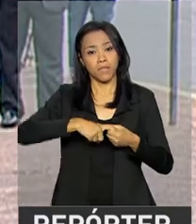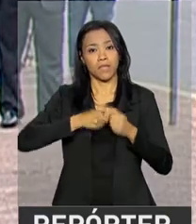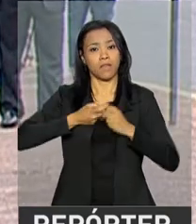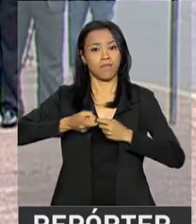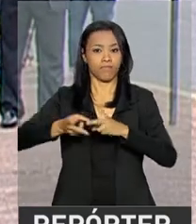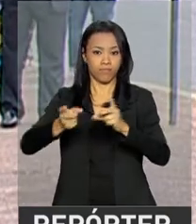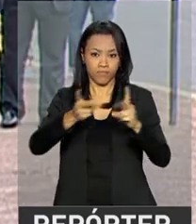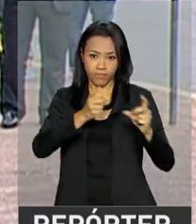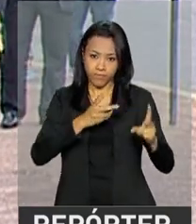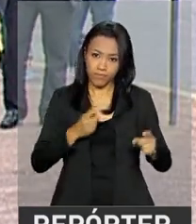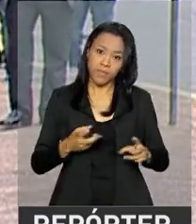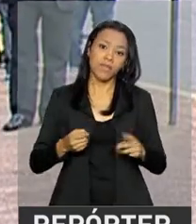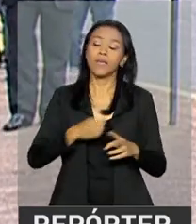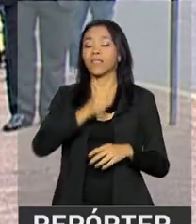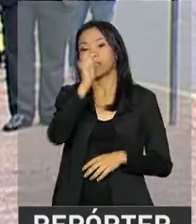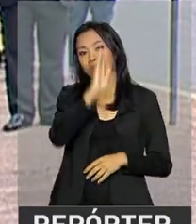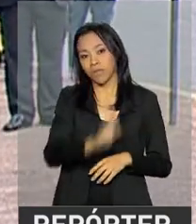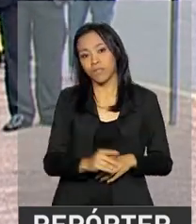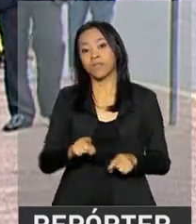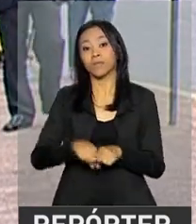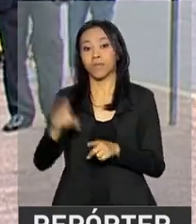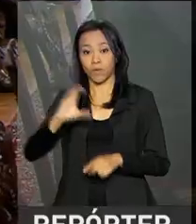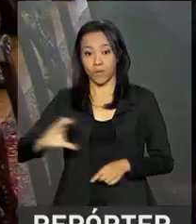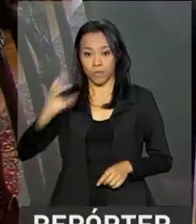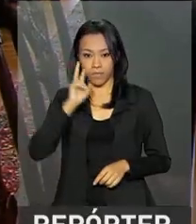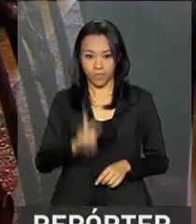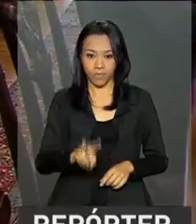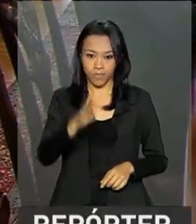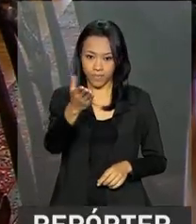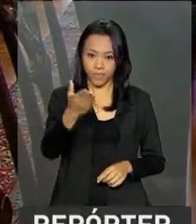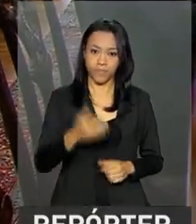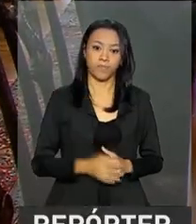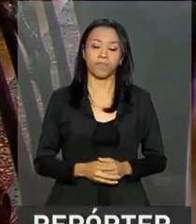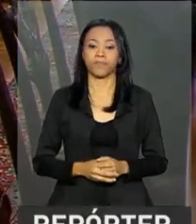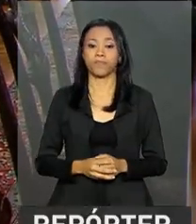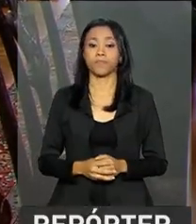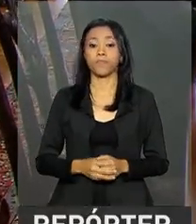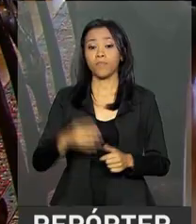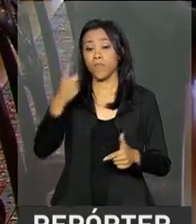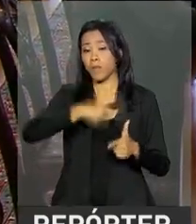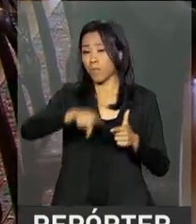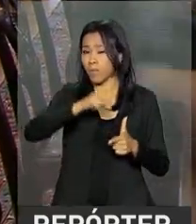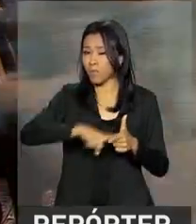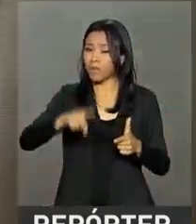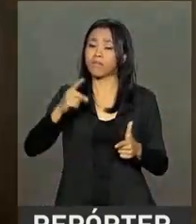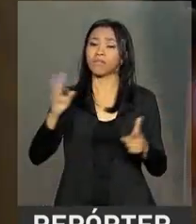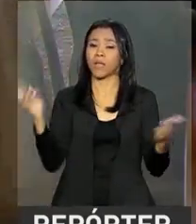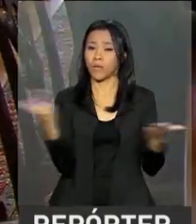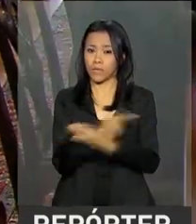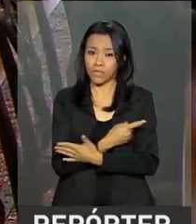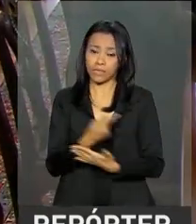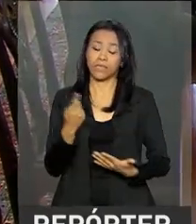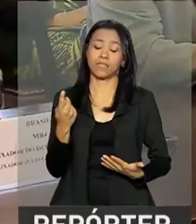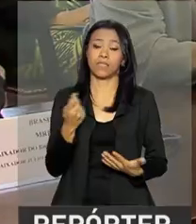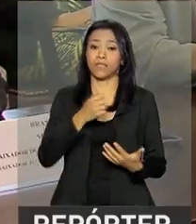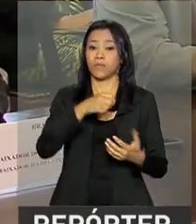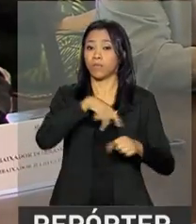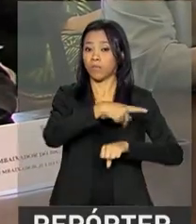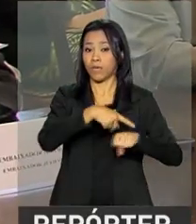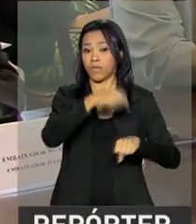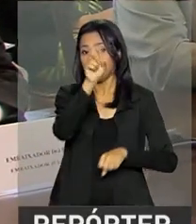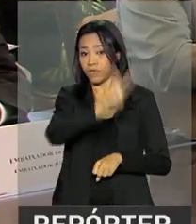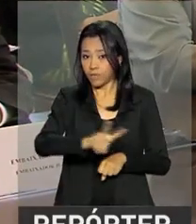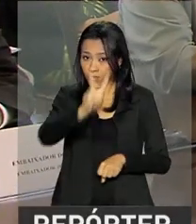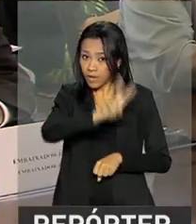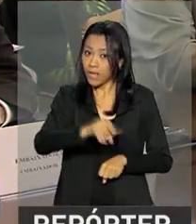Brasil e Colômbia. Vamos acompanhar. A crise política e econômica que afeta a Venezuela esteve entre os